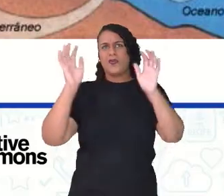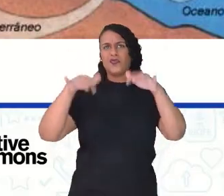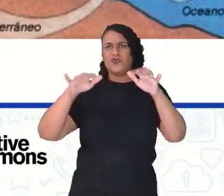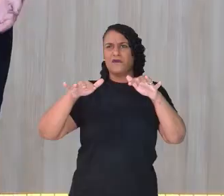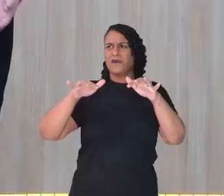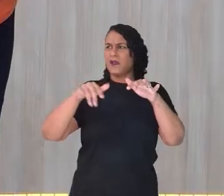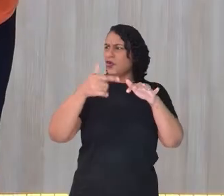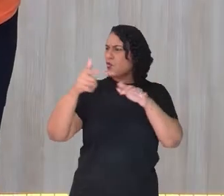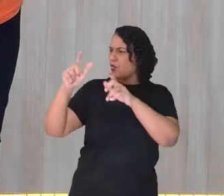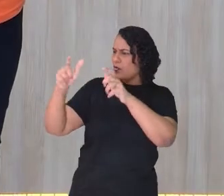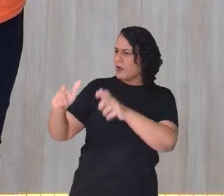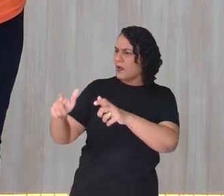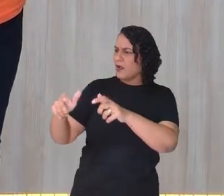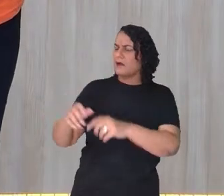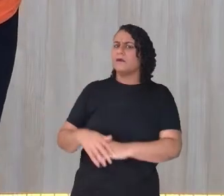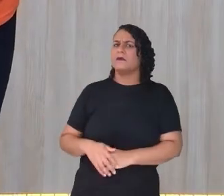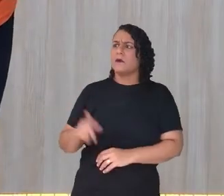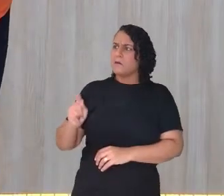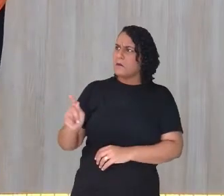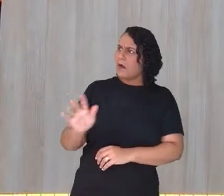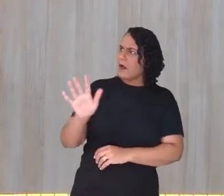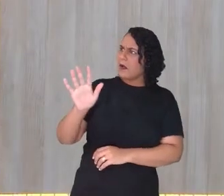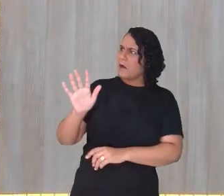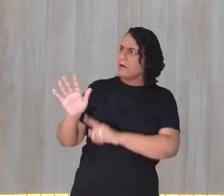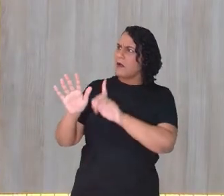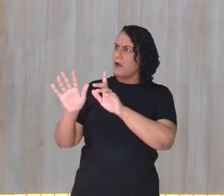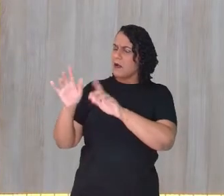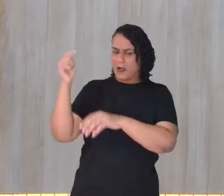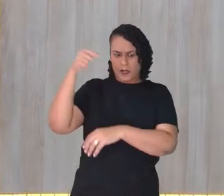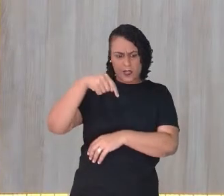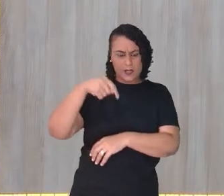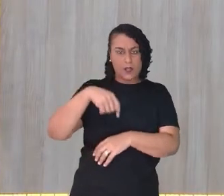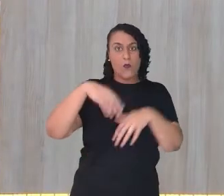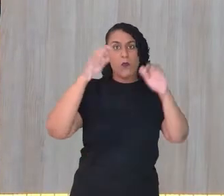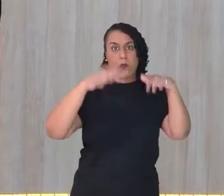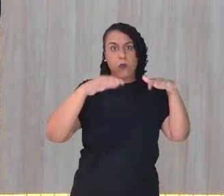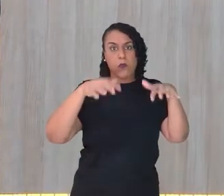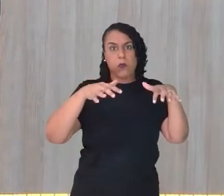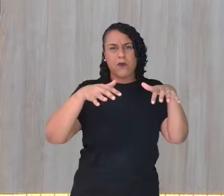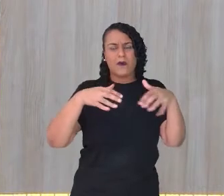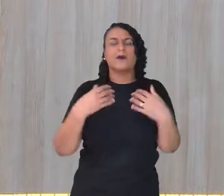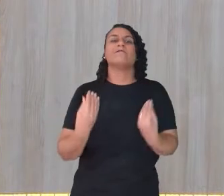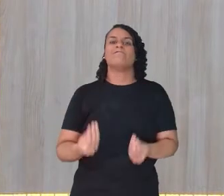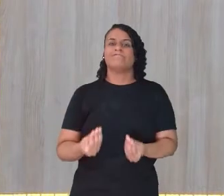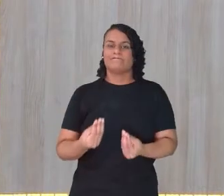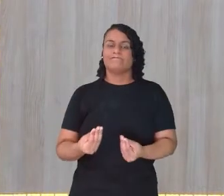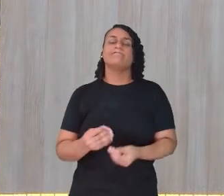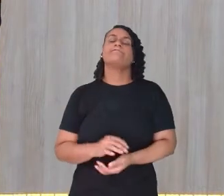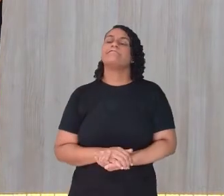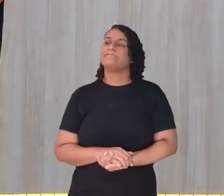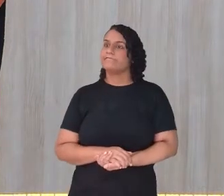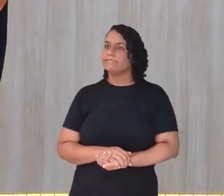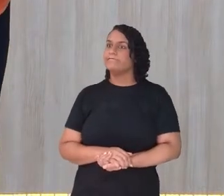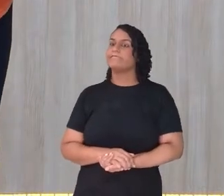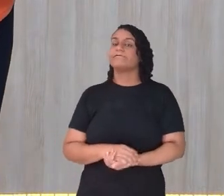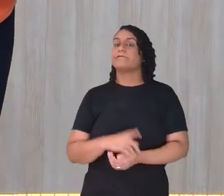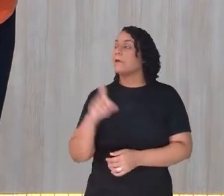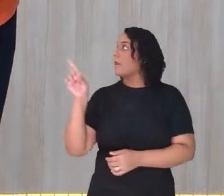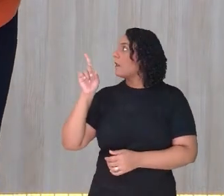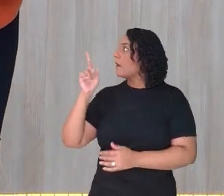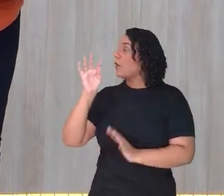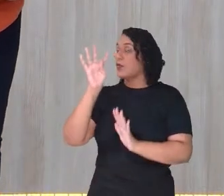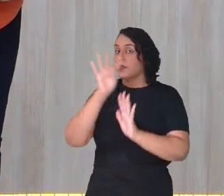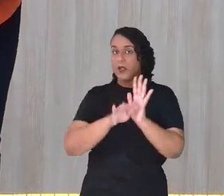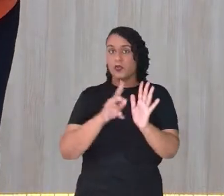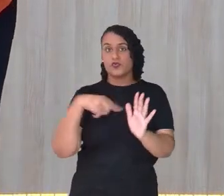distante. Evaporar mais em outro local e a gente quem receber a chuva. Então, esse trecho aí que eu trouxe para vocês, para a gente